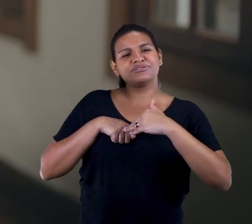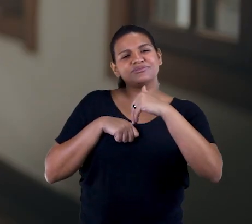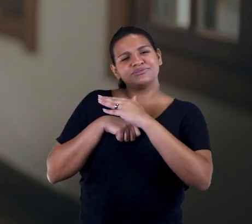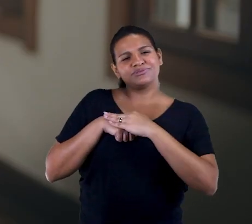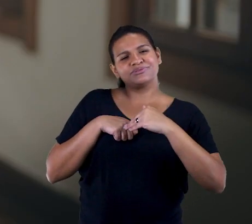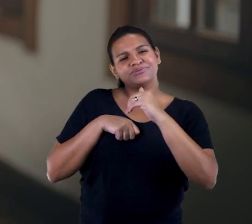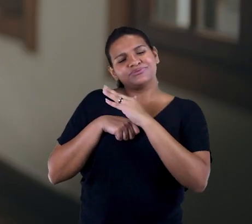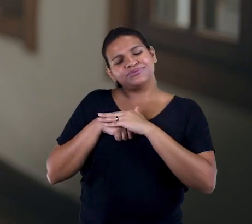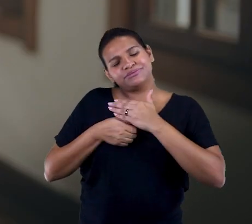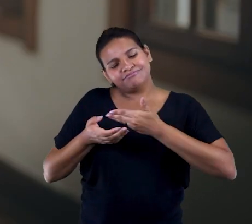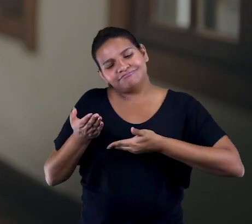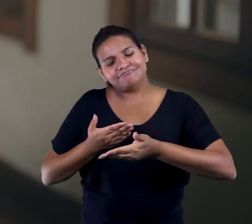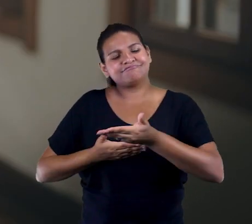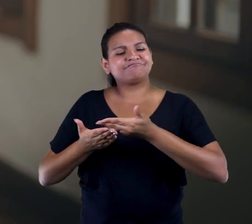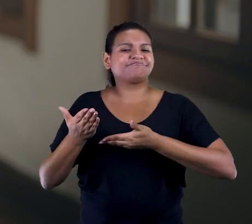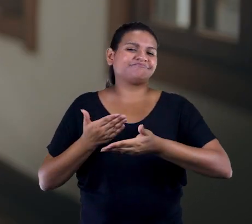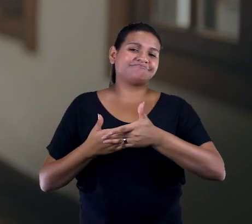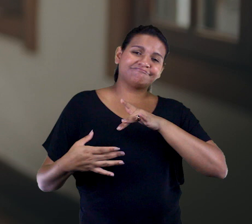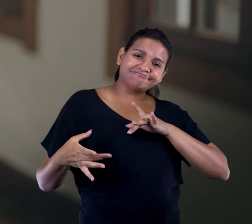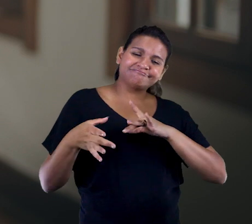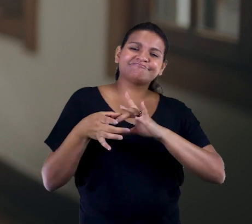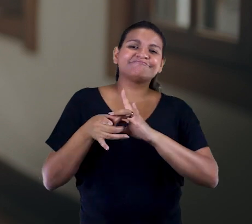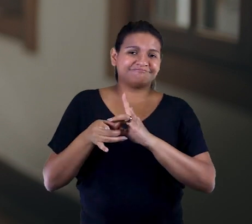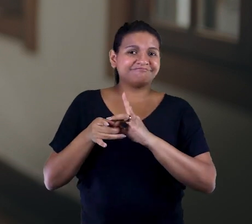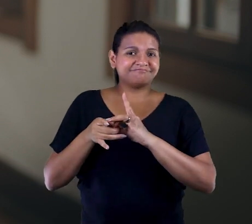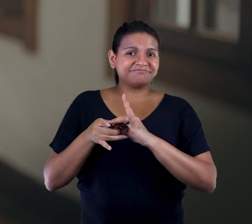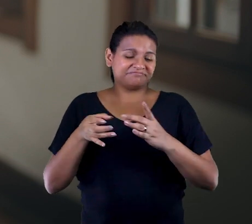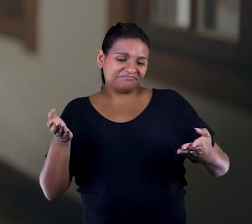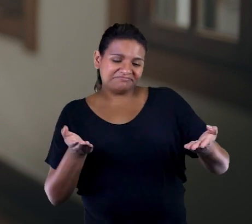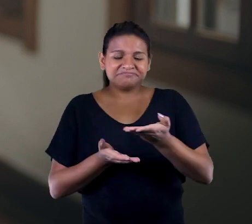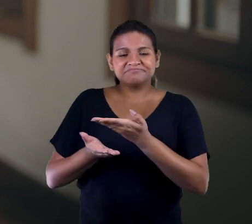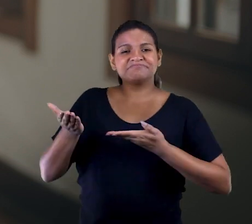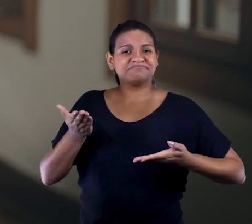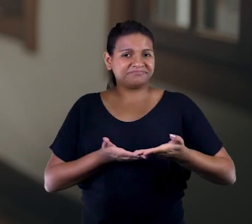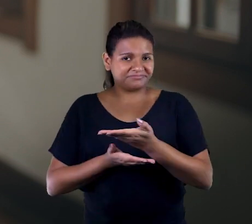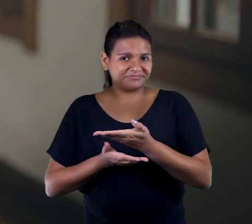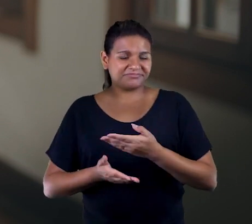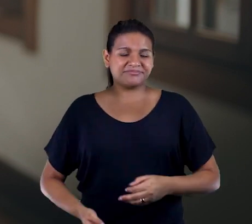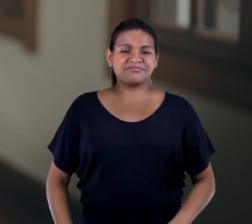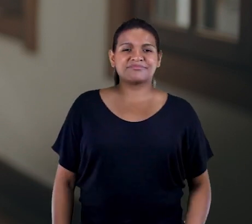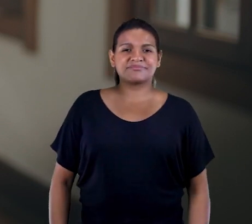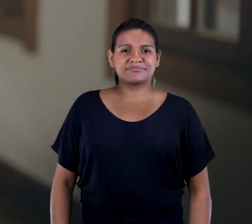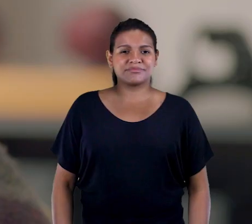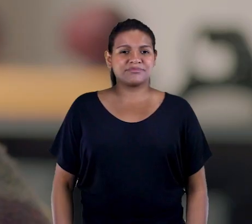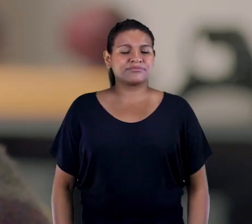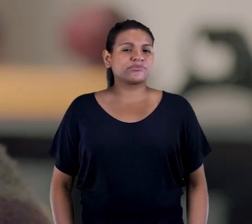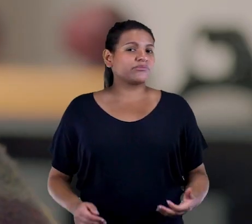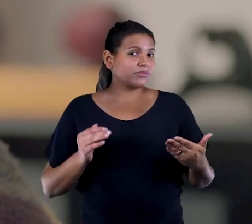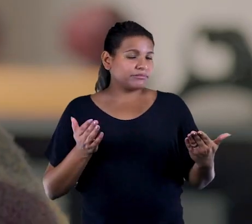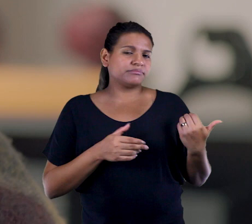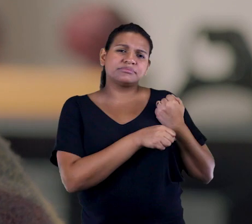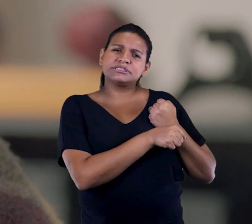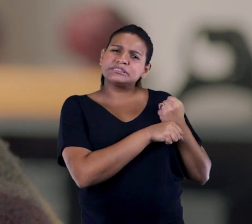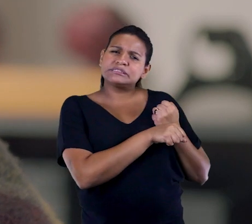laços afetivos, também criando interações sociais que são únicas das relações entre pessoas e gatos. Então,